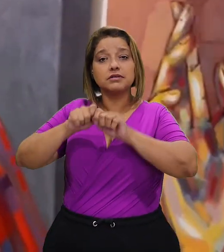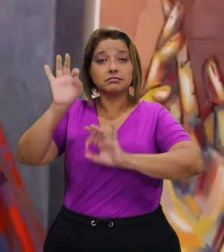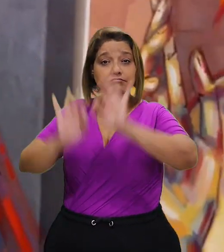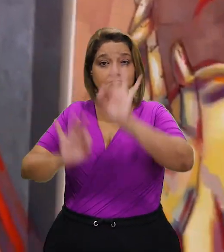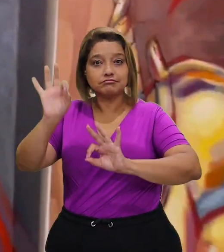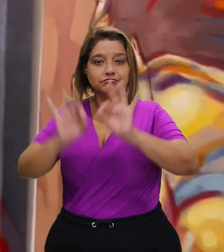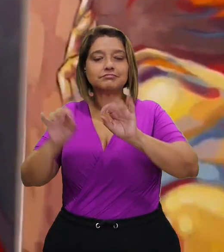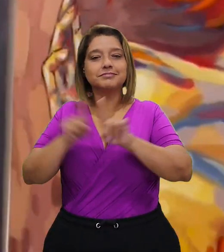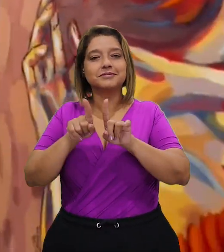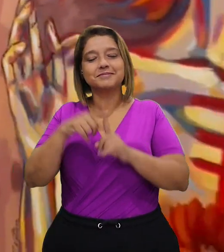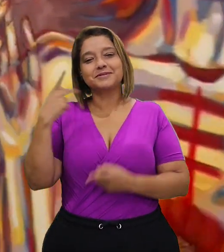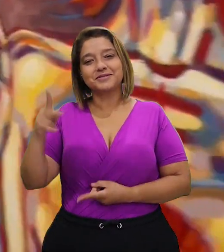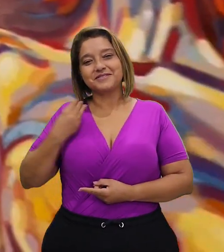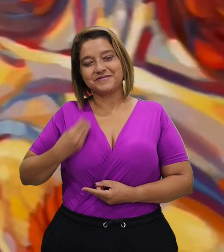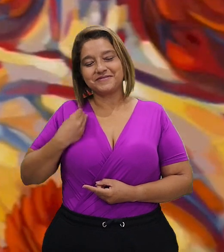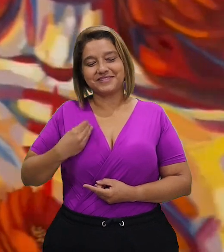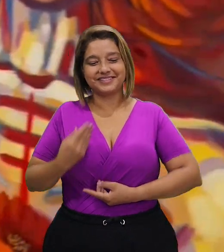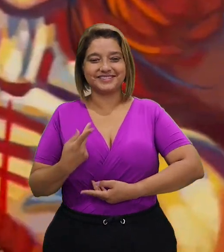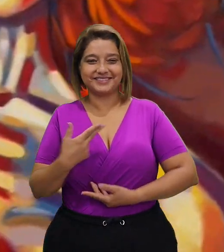feminilidade presente em suas obras.